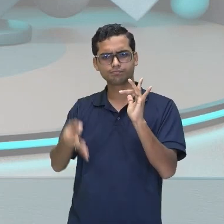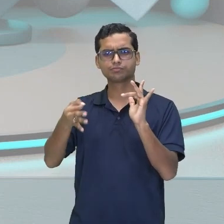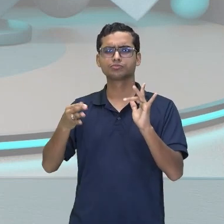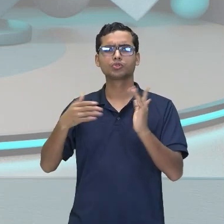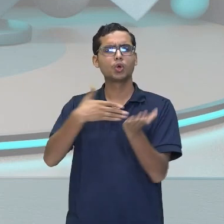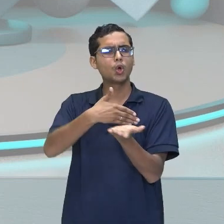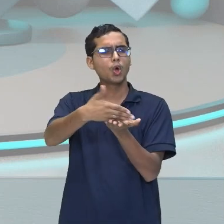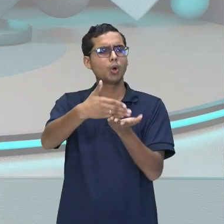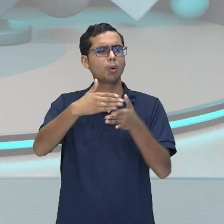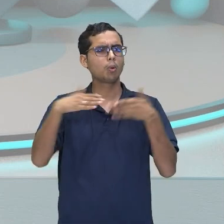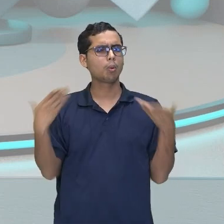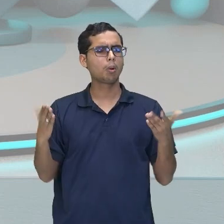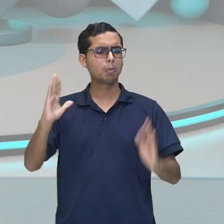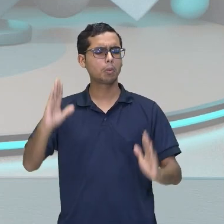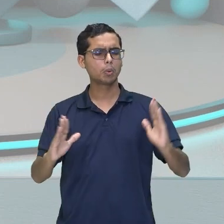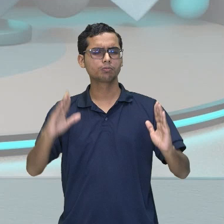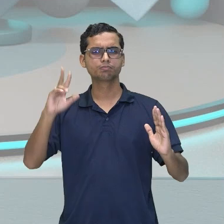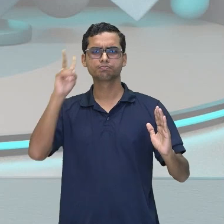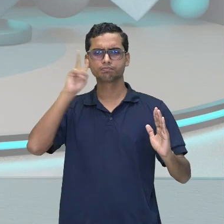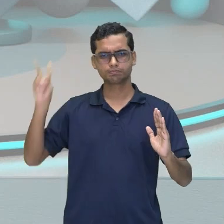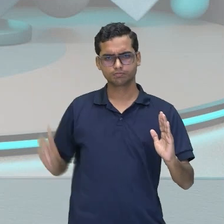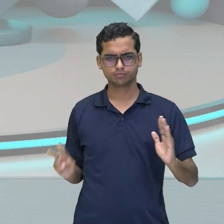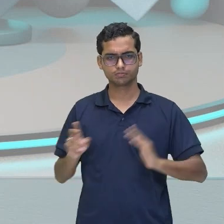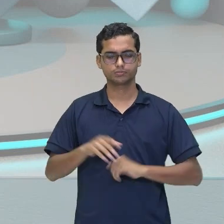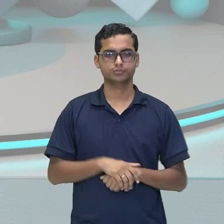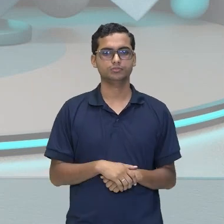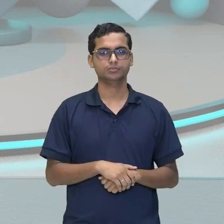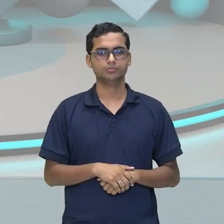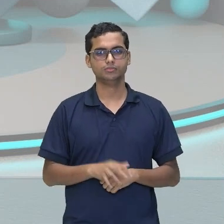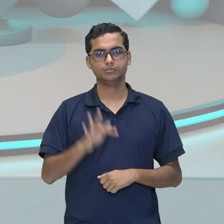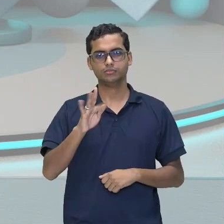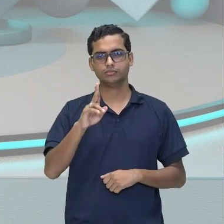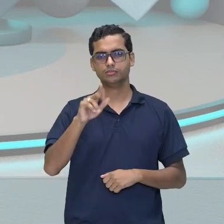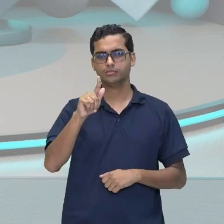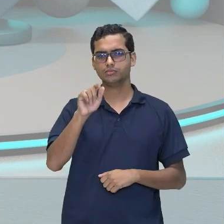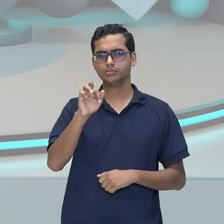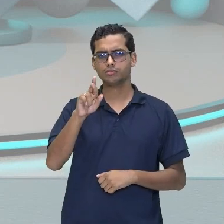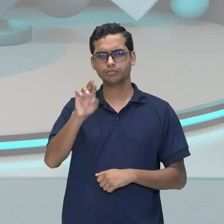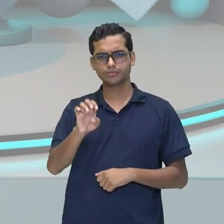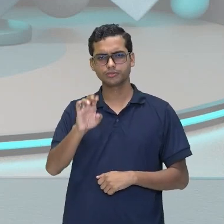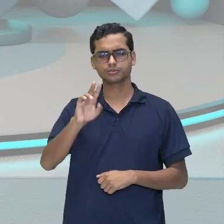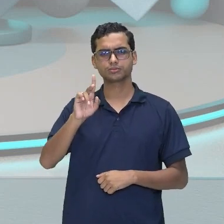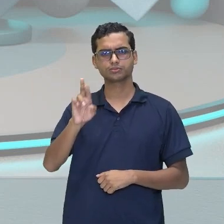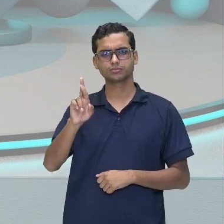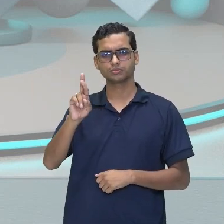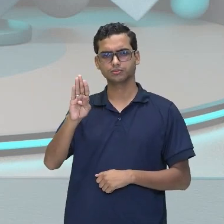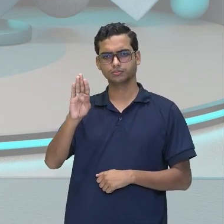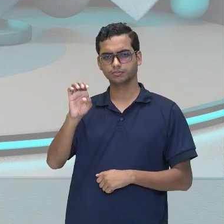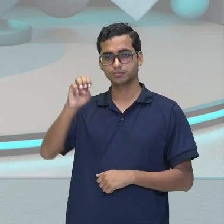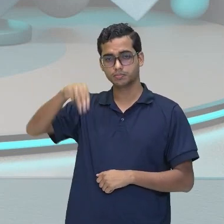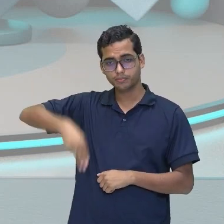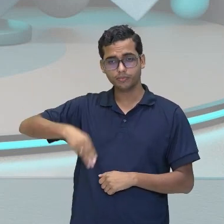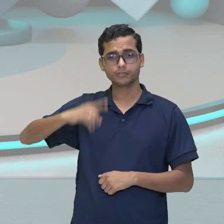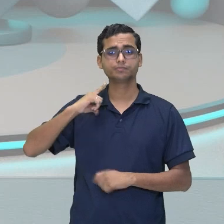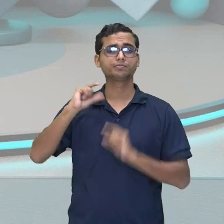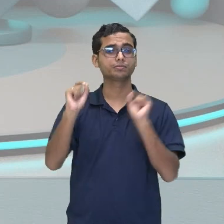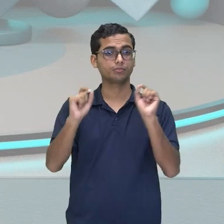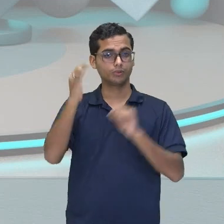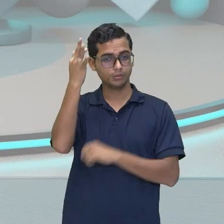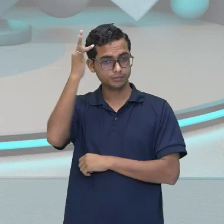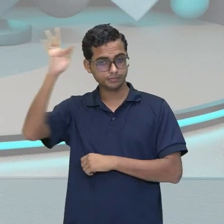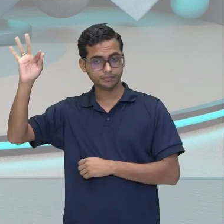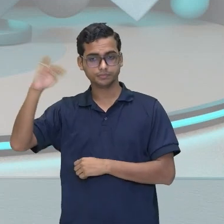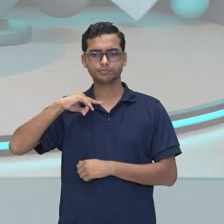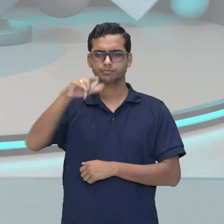principais conceitos são fugere urbem. Então, a filosofia desse momento